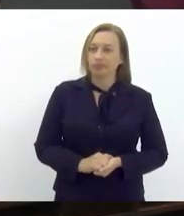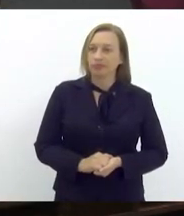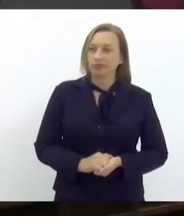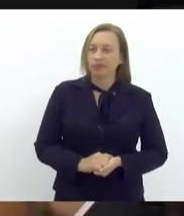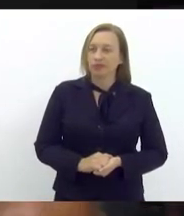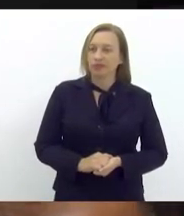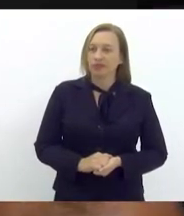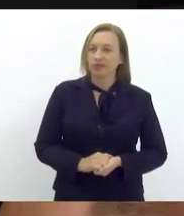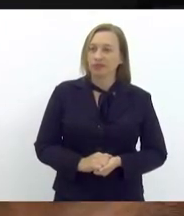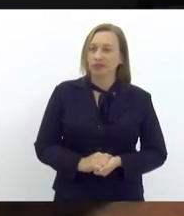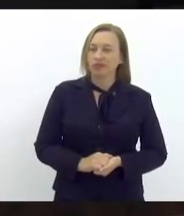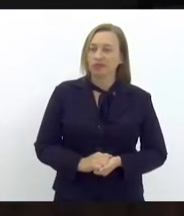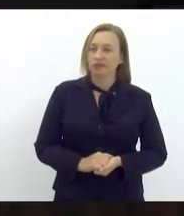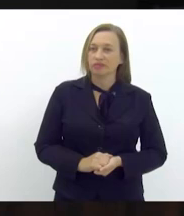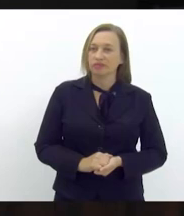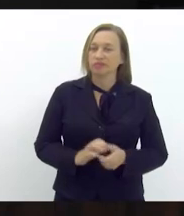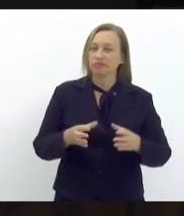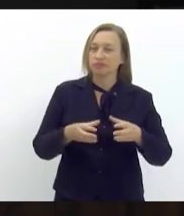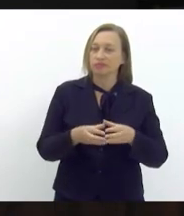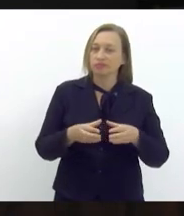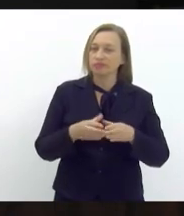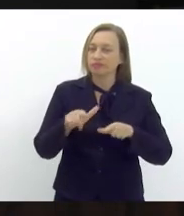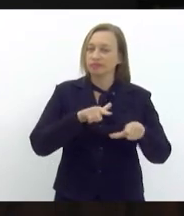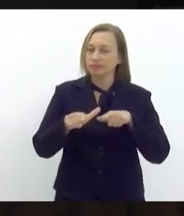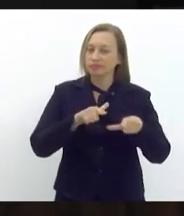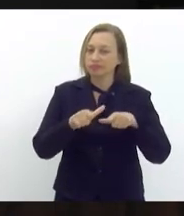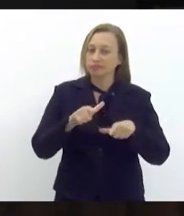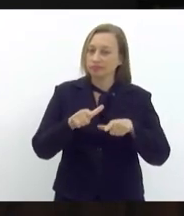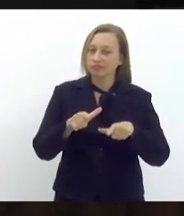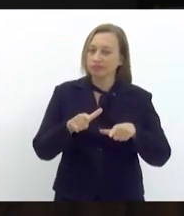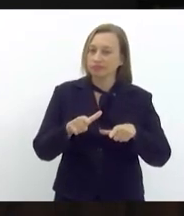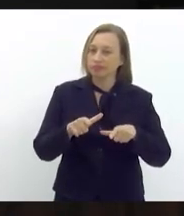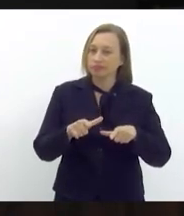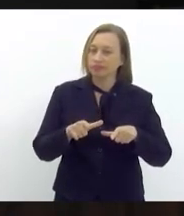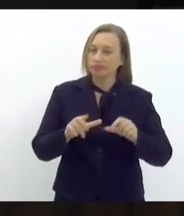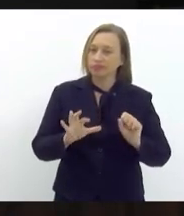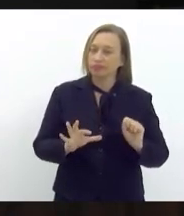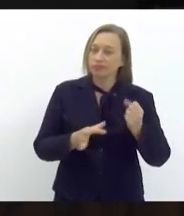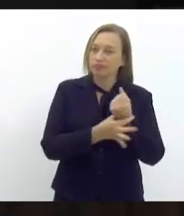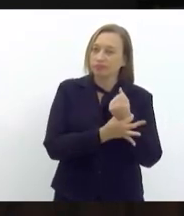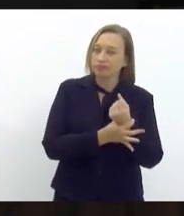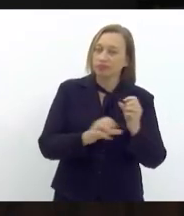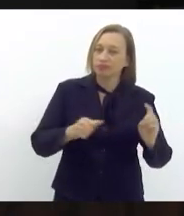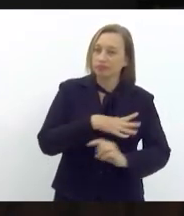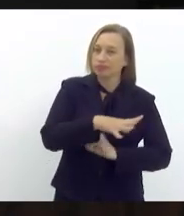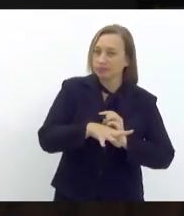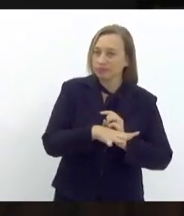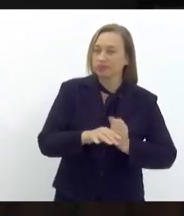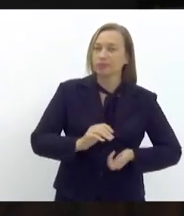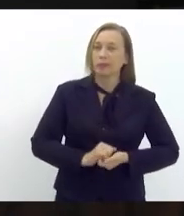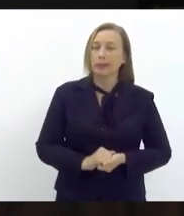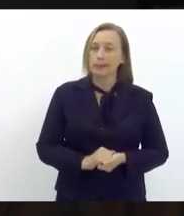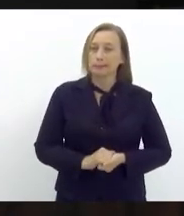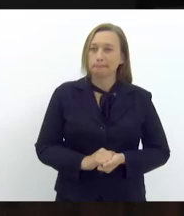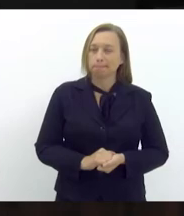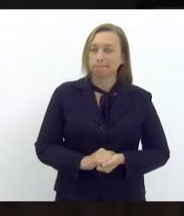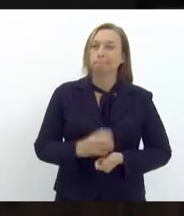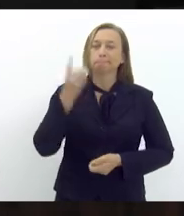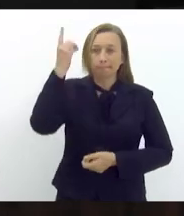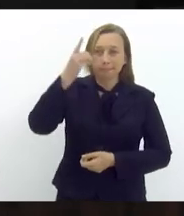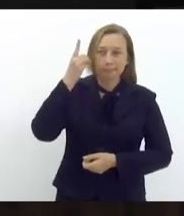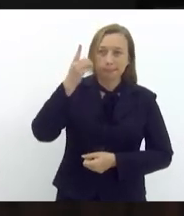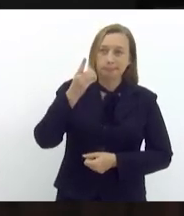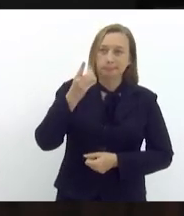para emitir parecer pela comissão de trabalho legislação social e seguridade social deputado